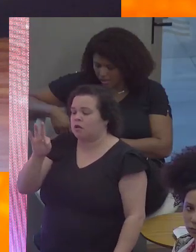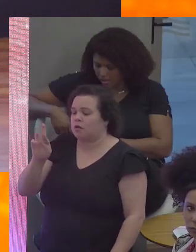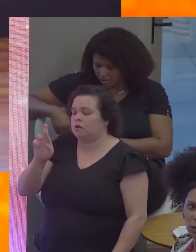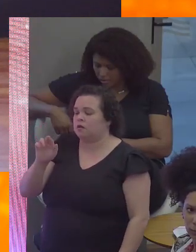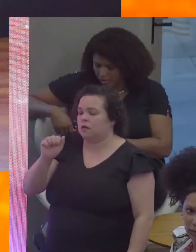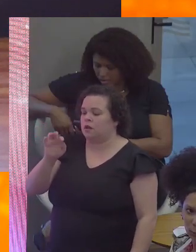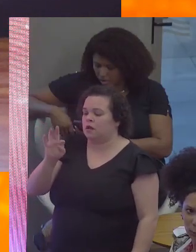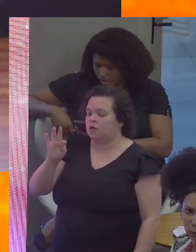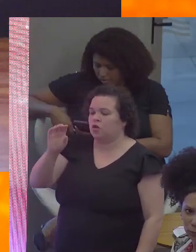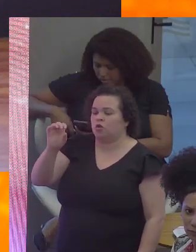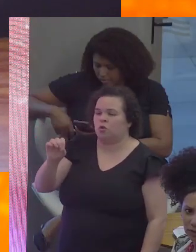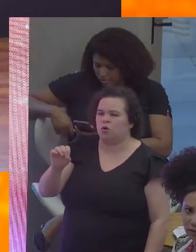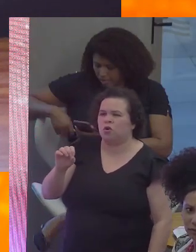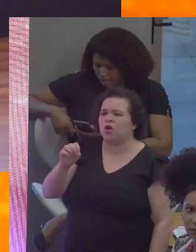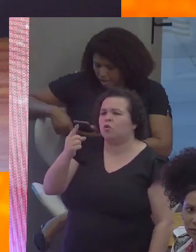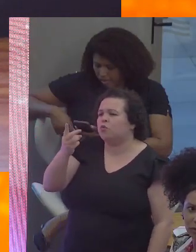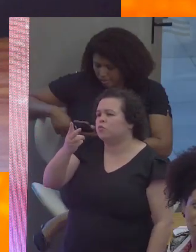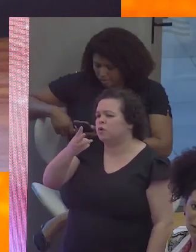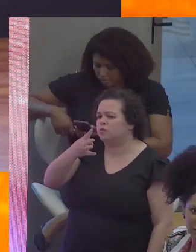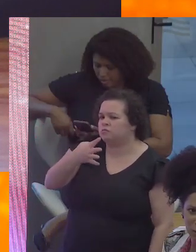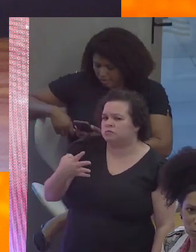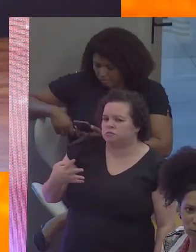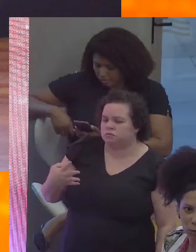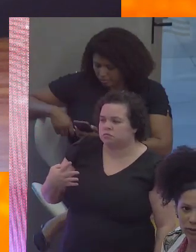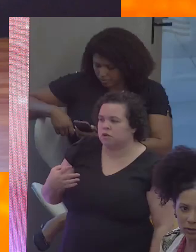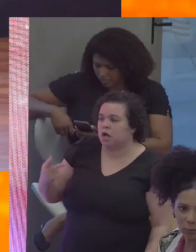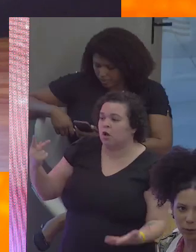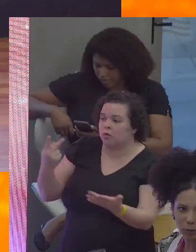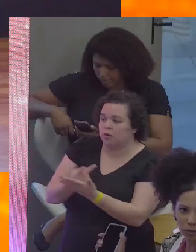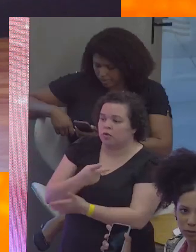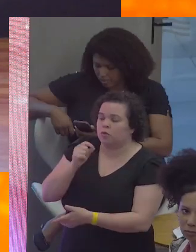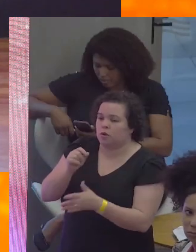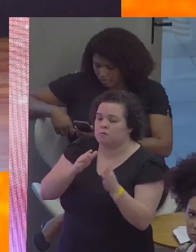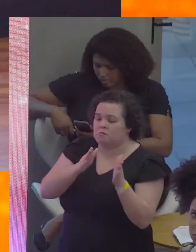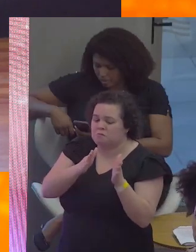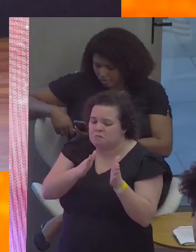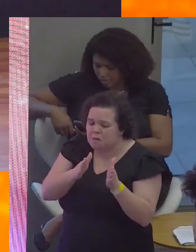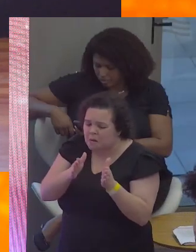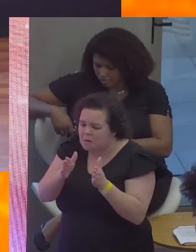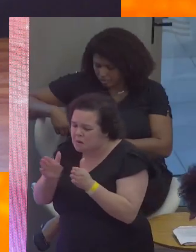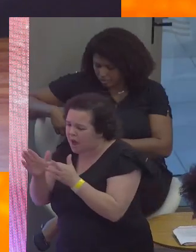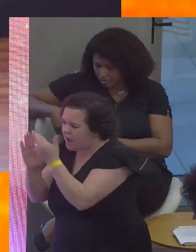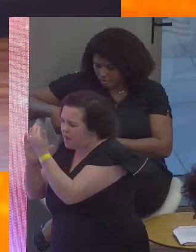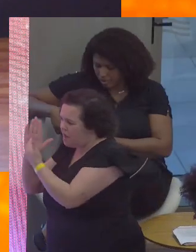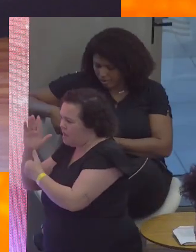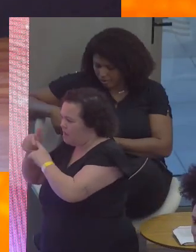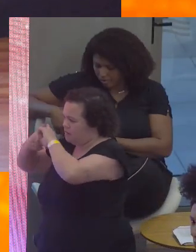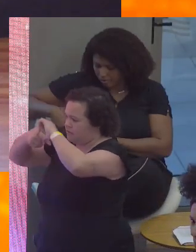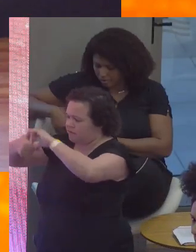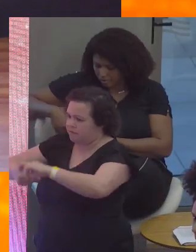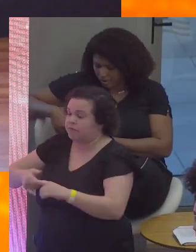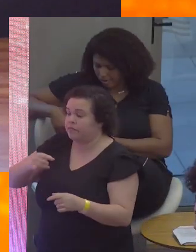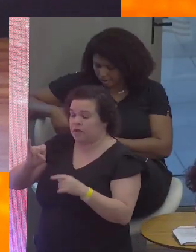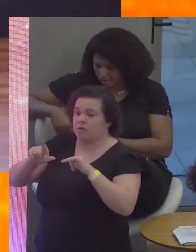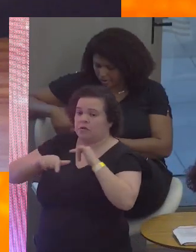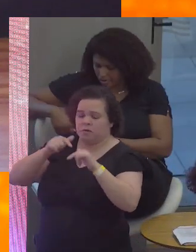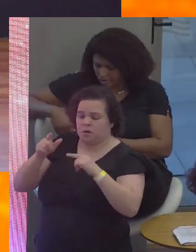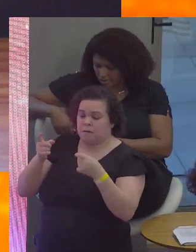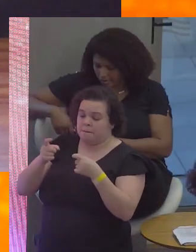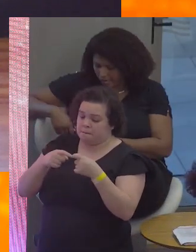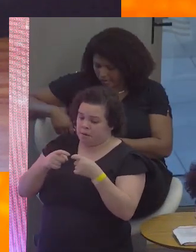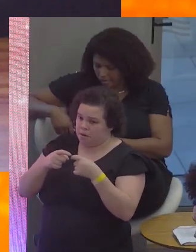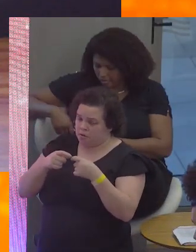2, 3, 4A. E aí o que acontece? Começa a padronizar demais. Quando eu estou trabalhando com medicamento perfeito, eu